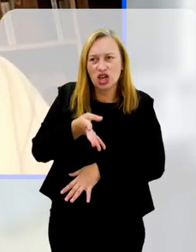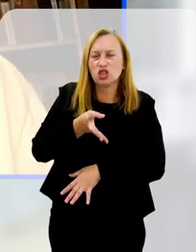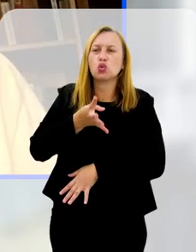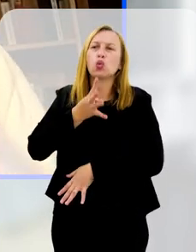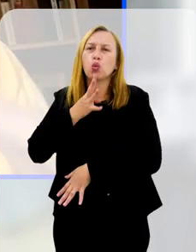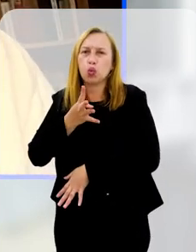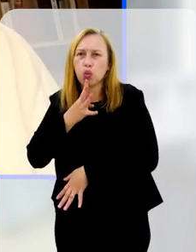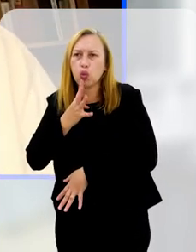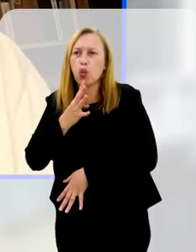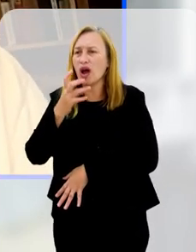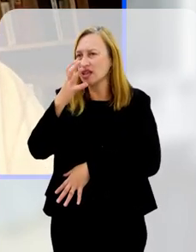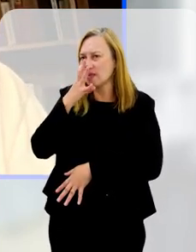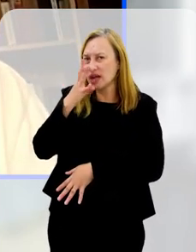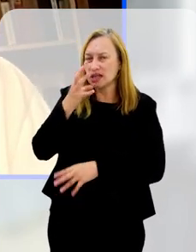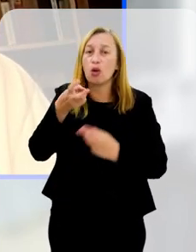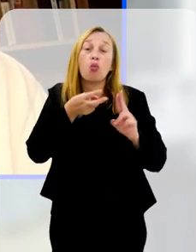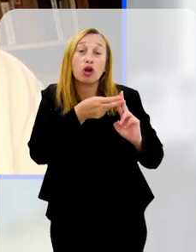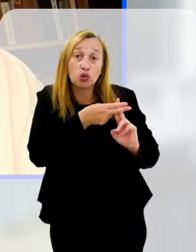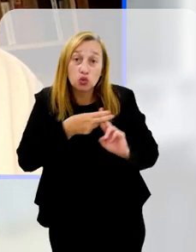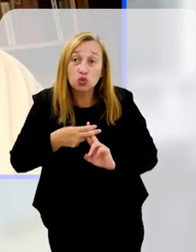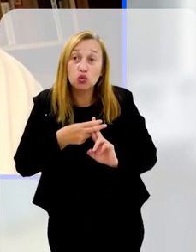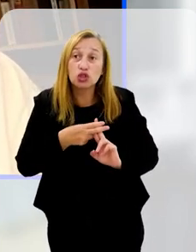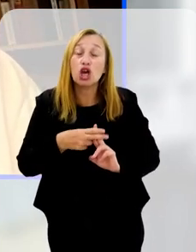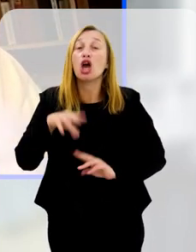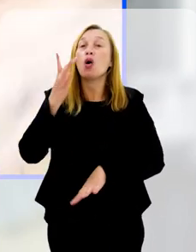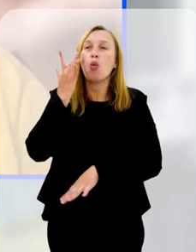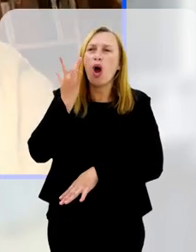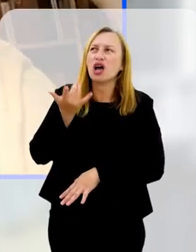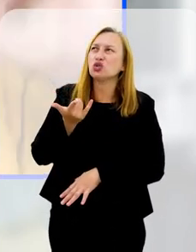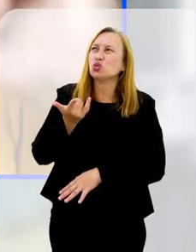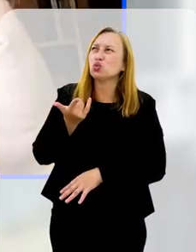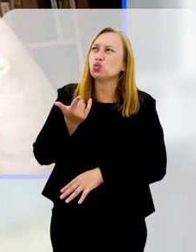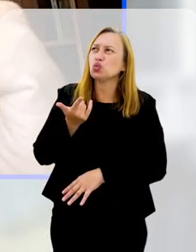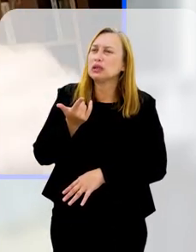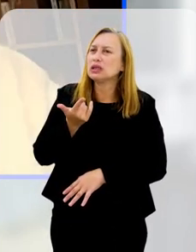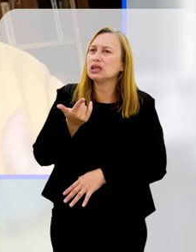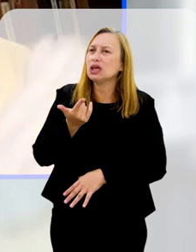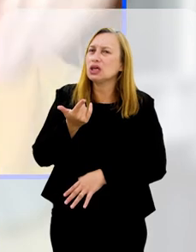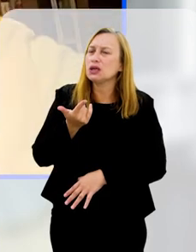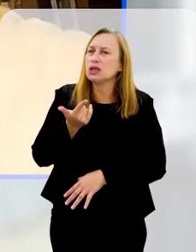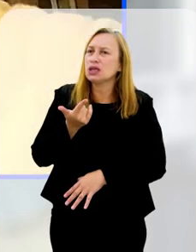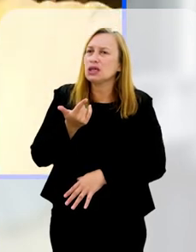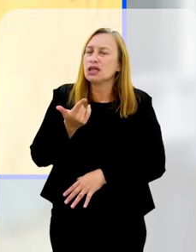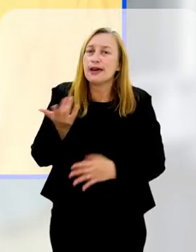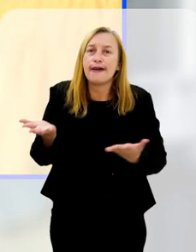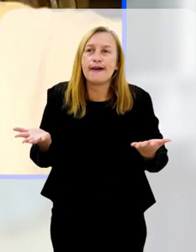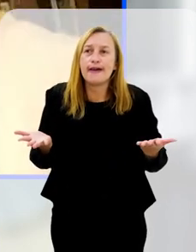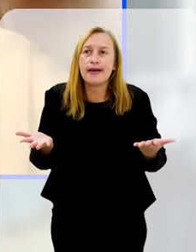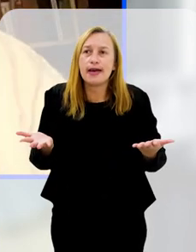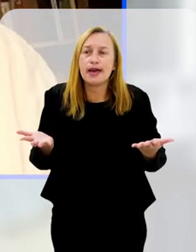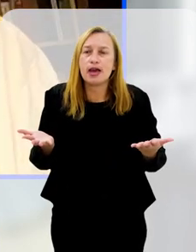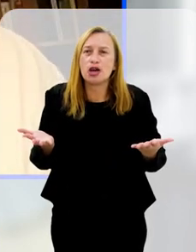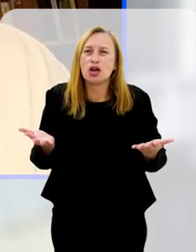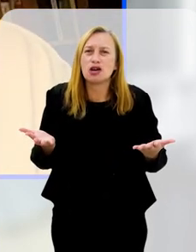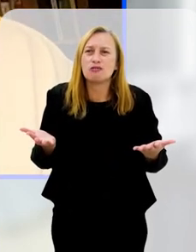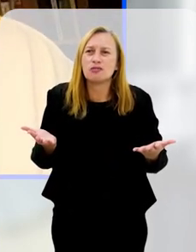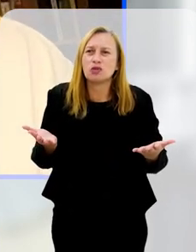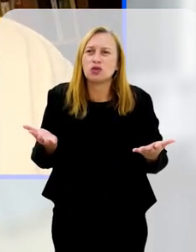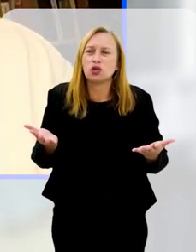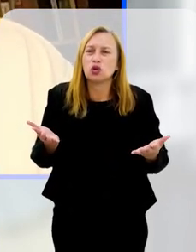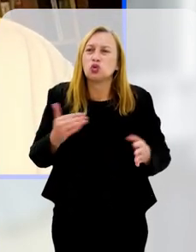respeito e essa admiração pelo sistema, né? Eu acho que isso aí acabou que